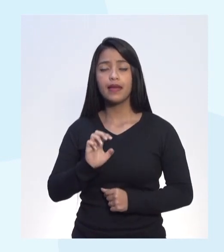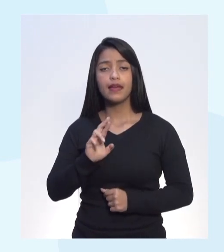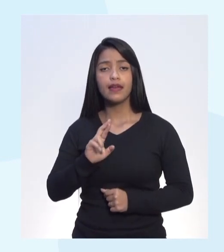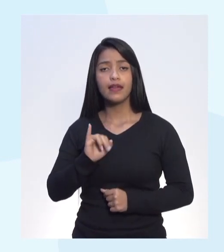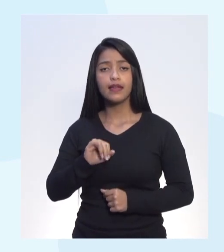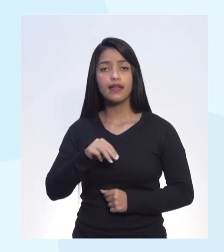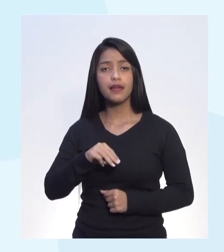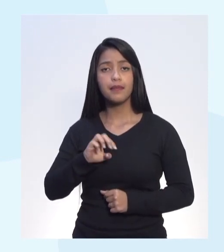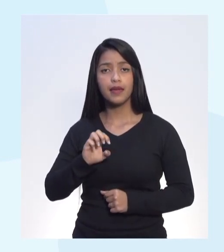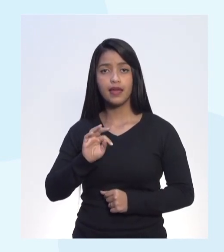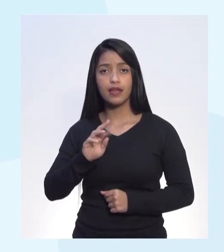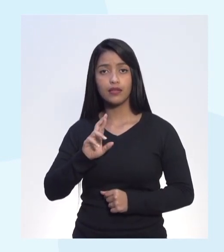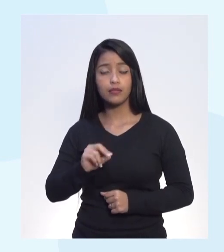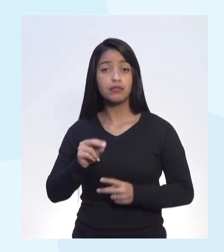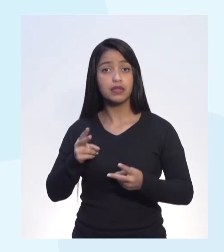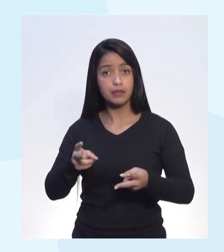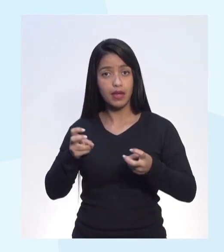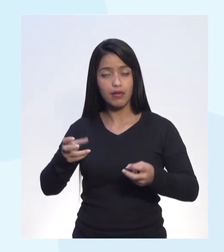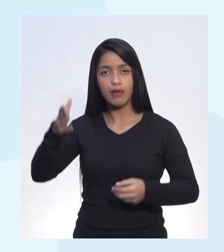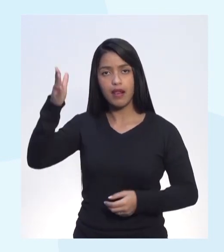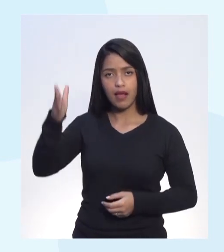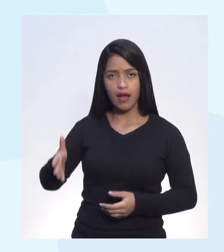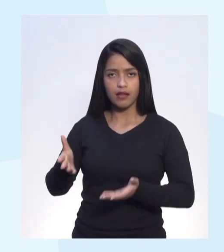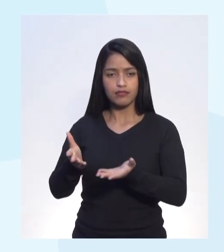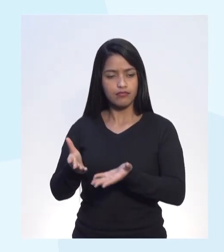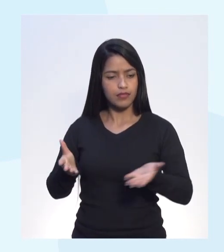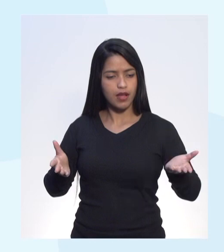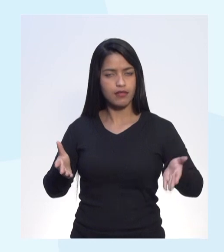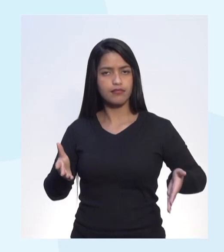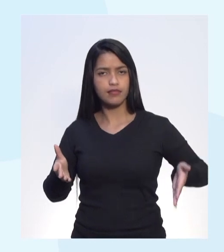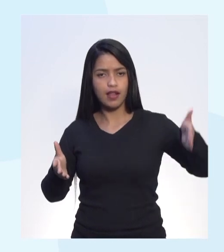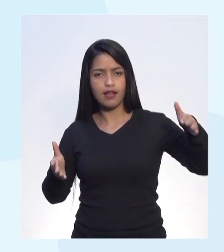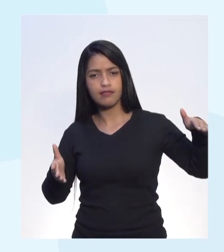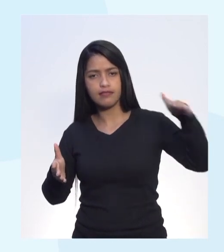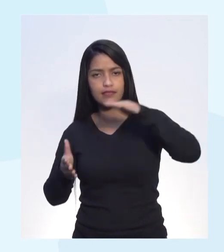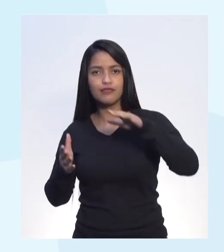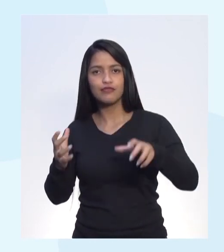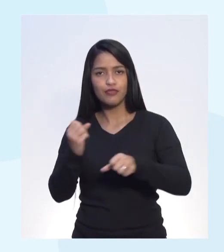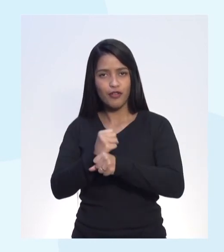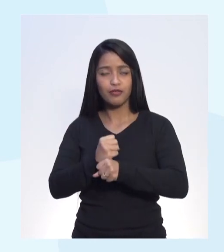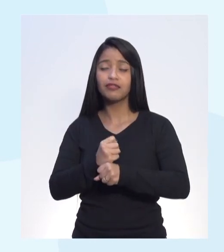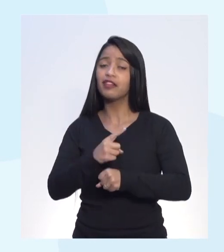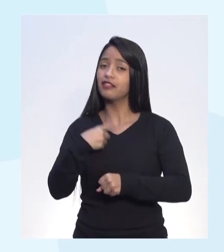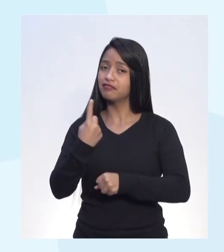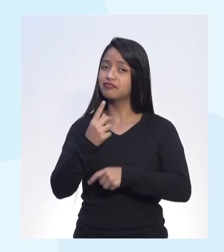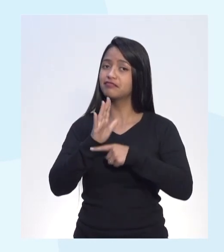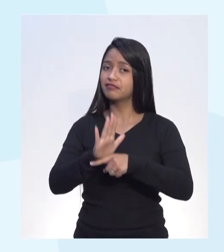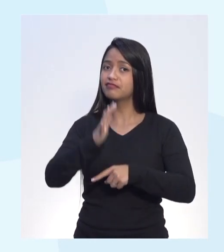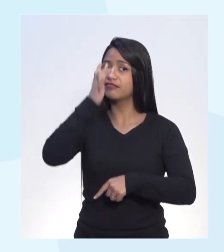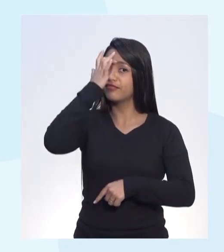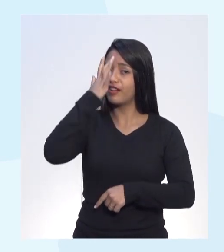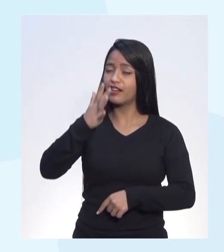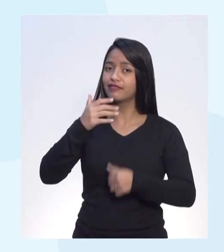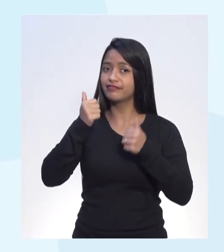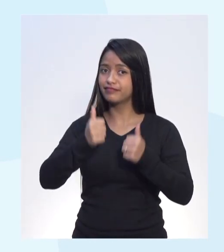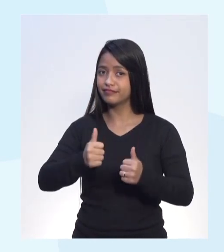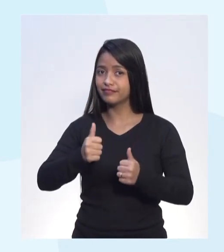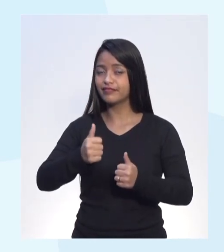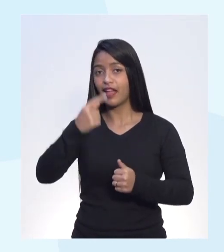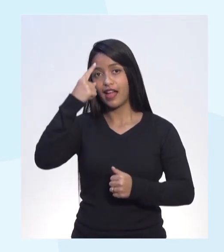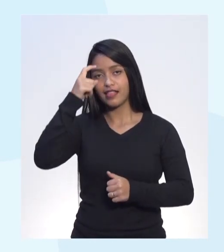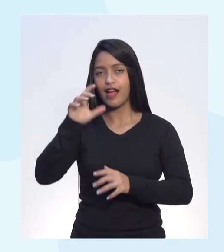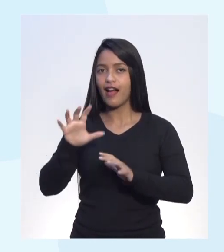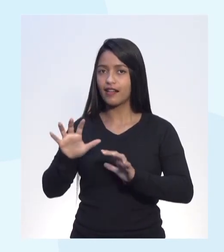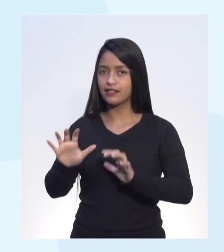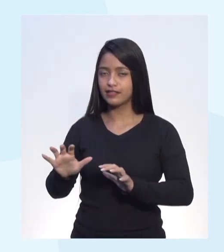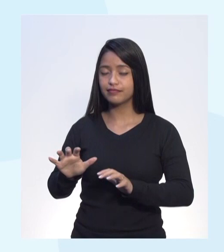somar todos os lados. Adiantamos bastante para eles, né? Facilitou um pouquinho. Tudo bem? Então é essa a ideia. Pensa que você